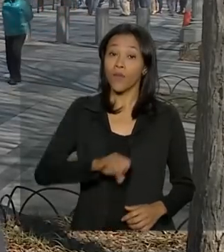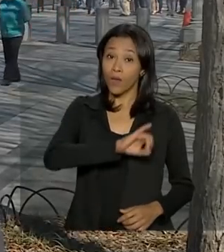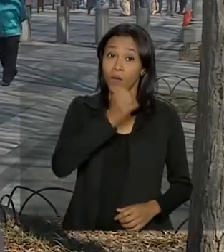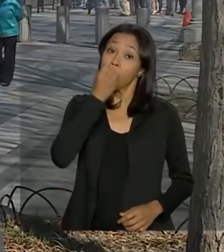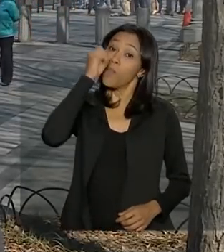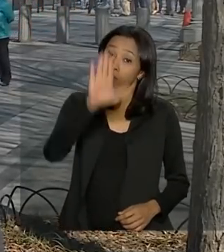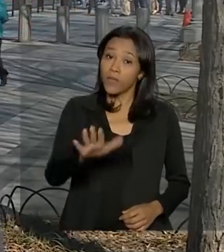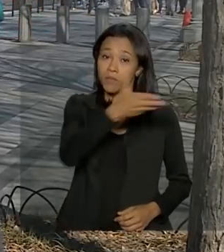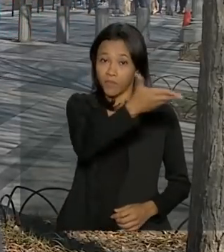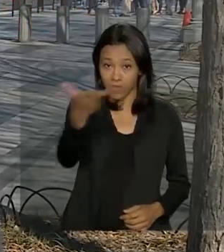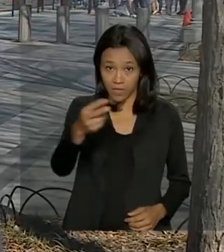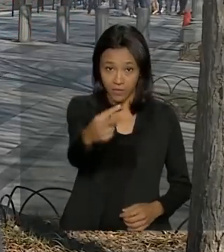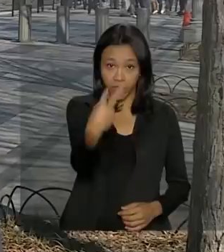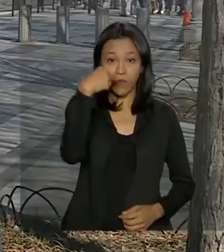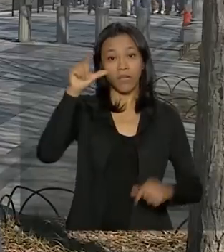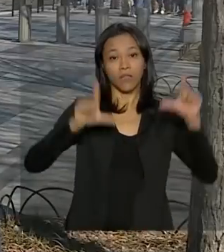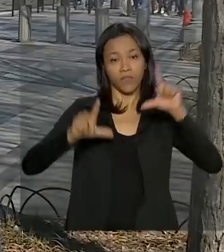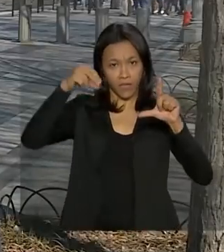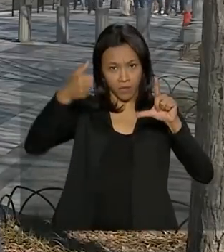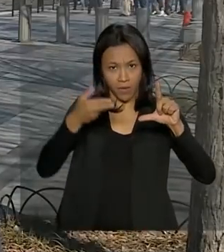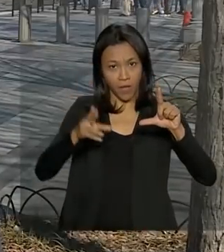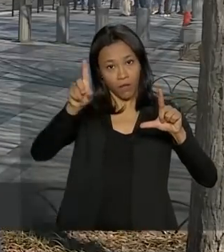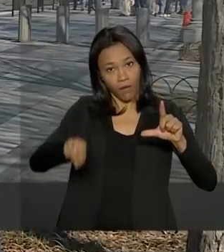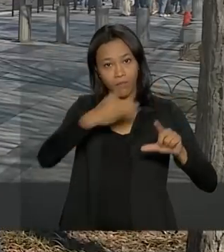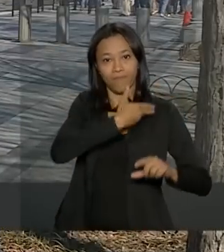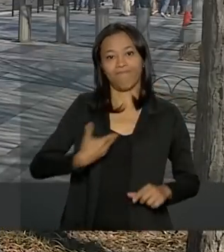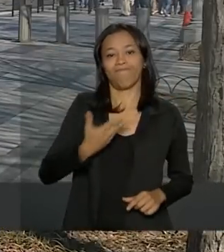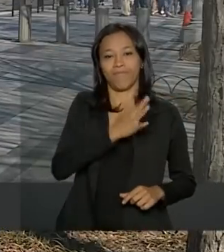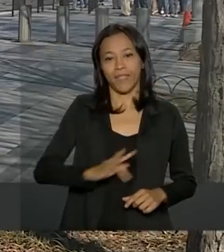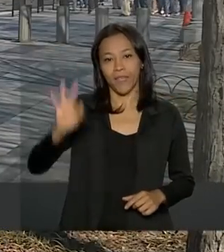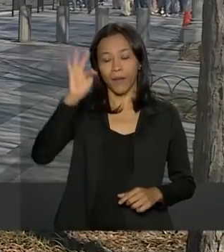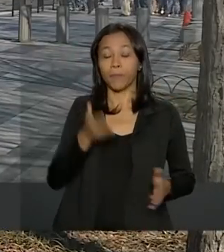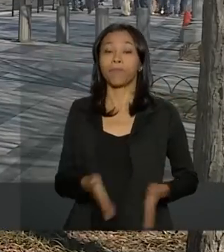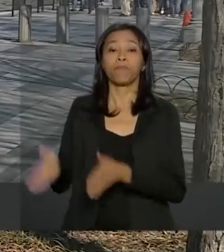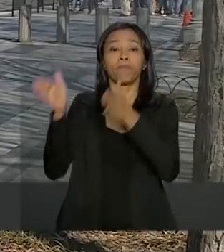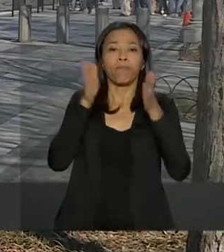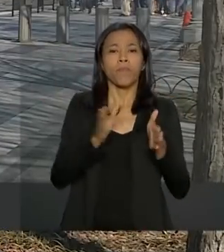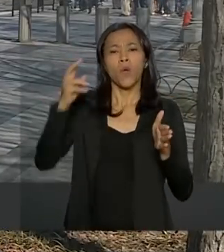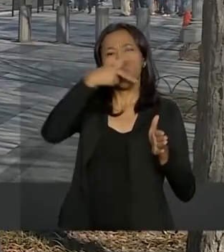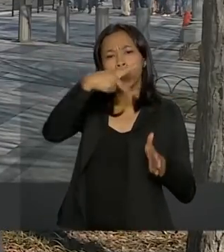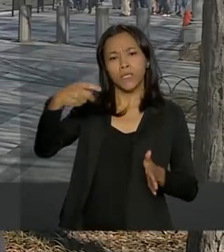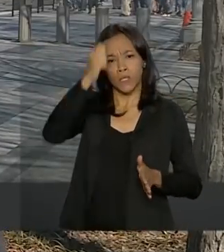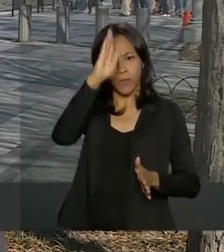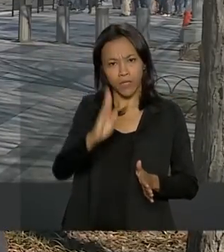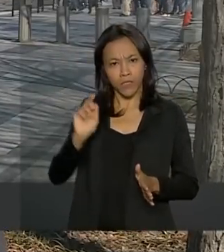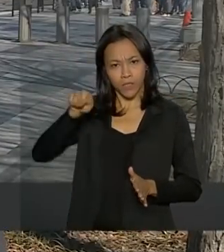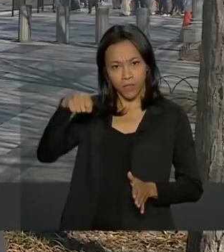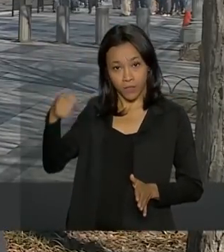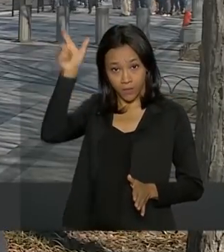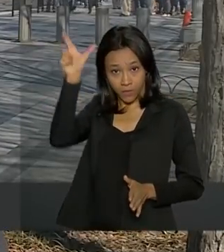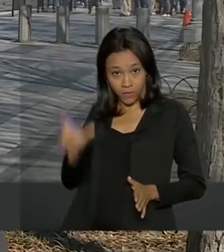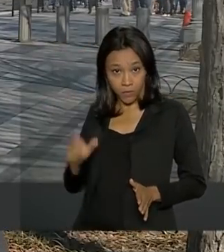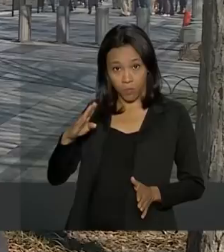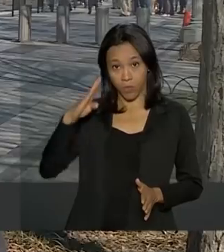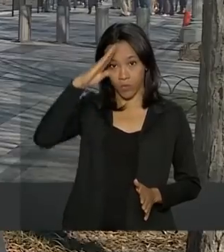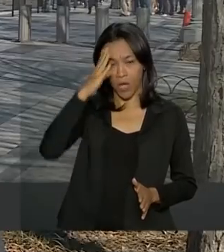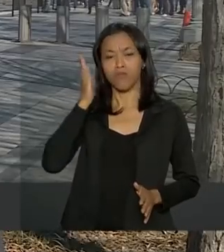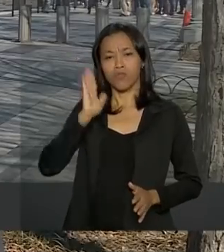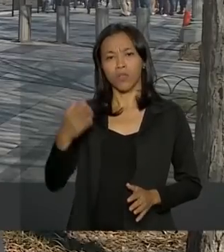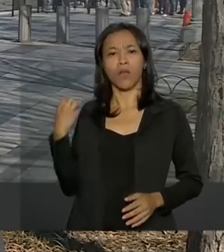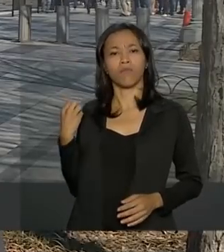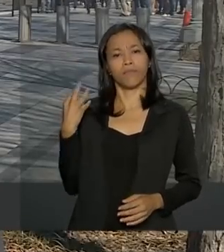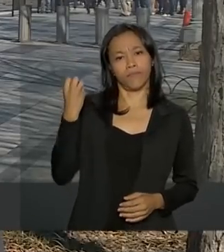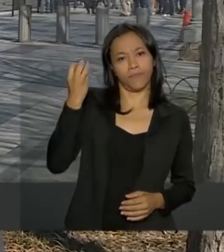Boa tarde para você que acompanha a NBR, a TV do Governo Federal. O presidente da República, Jair Bolsonaro, já está a caminho aqui de Washington,